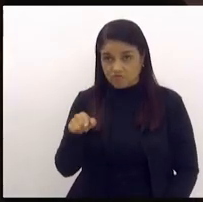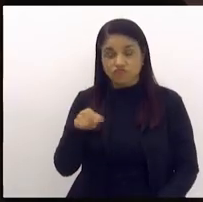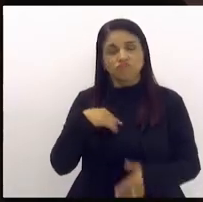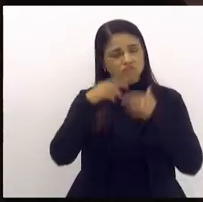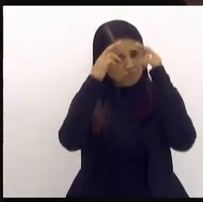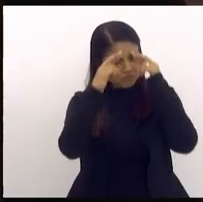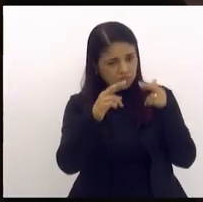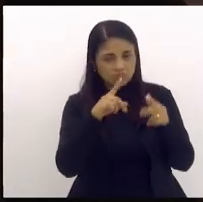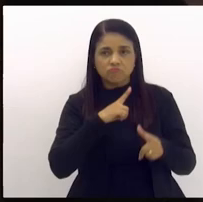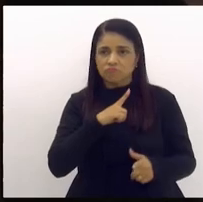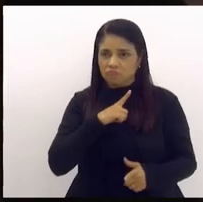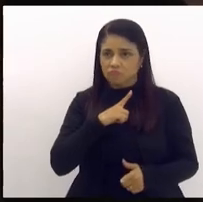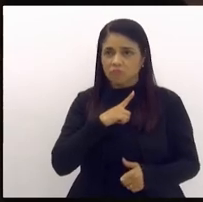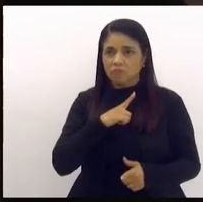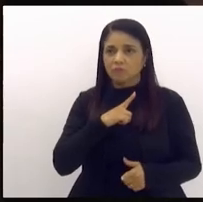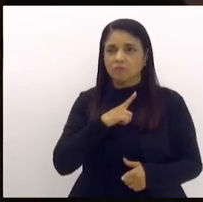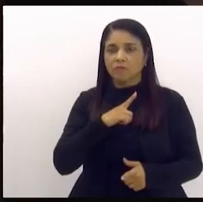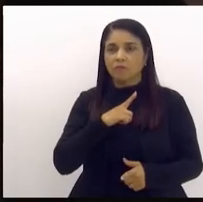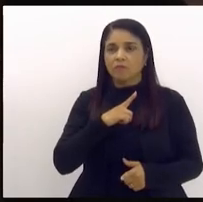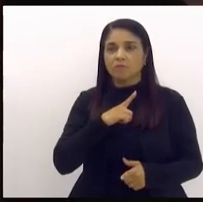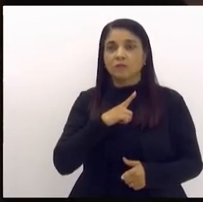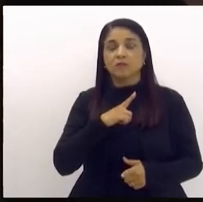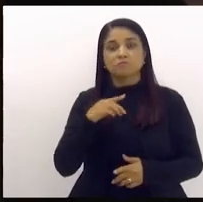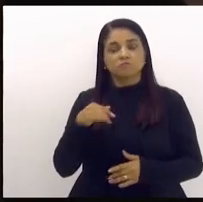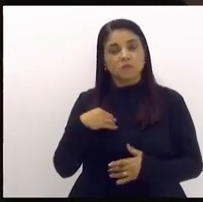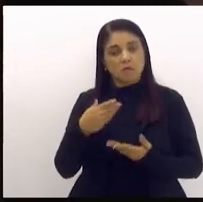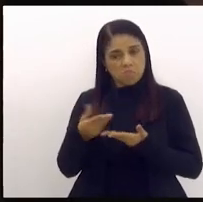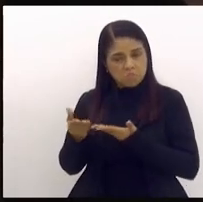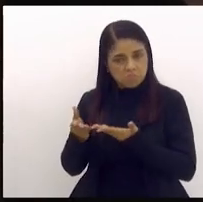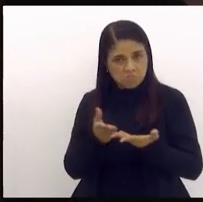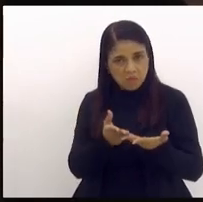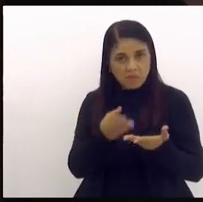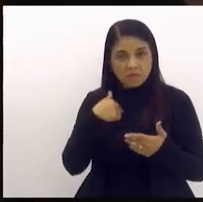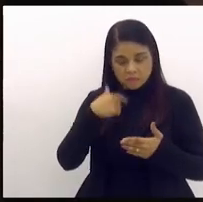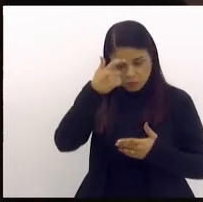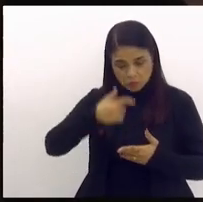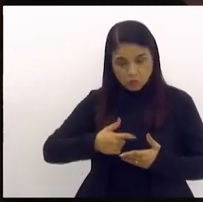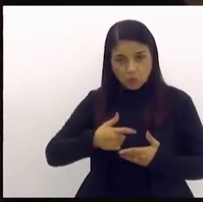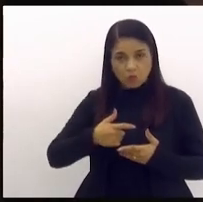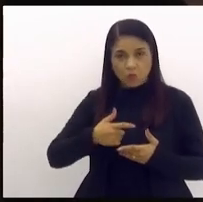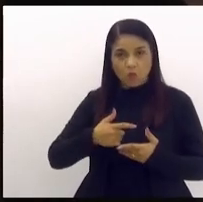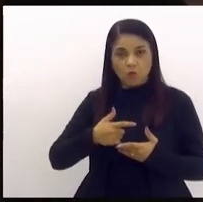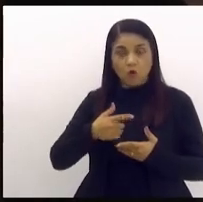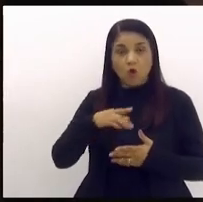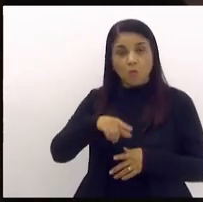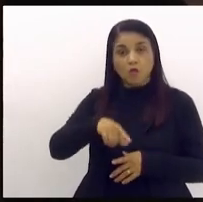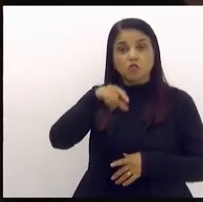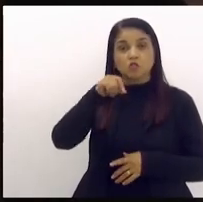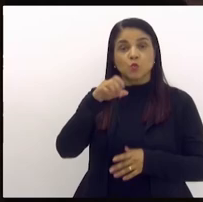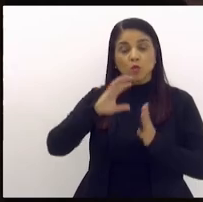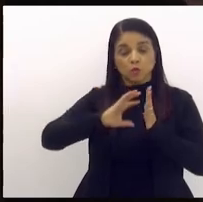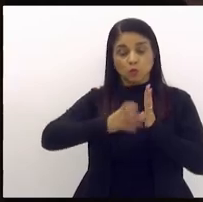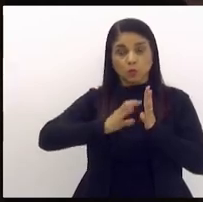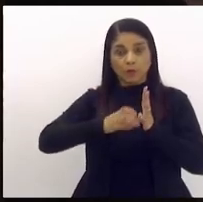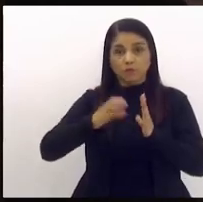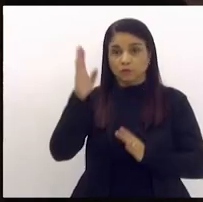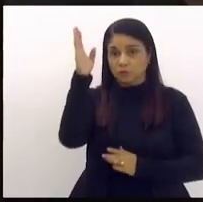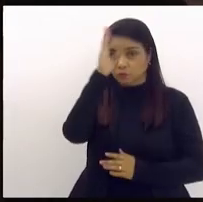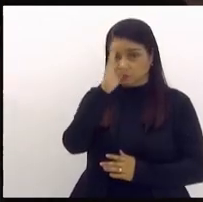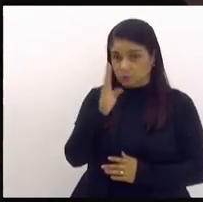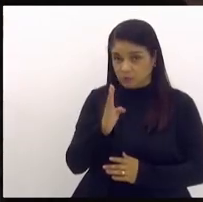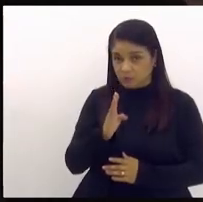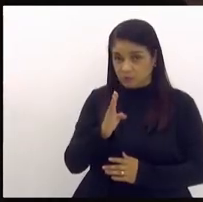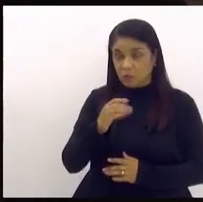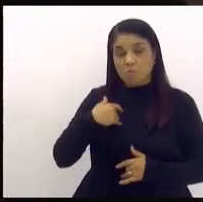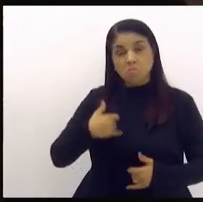dirigentes nacionais, de ter me colocado e me apresentado como um potencial opção do Partido União Brasil, que